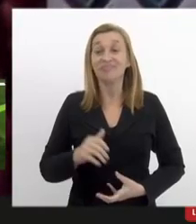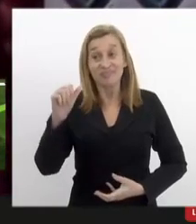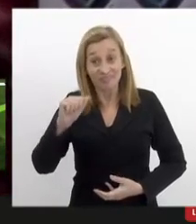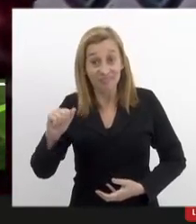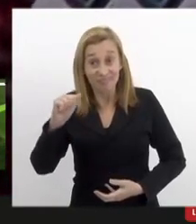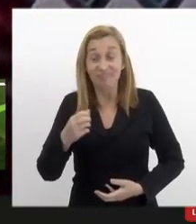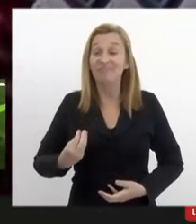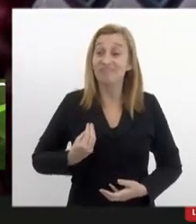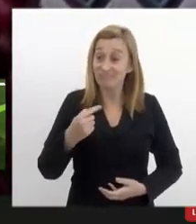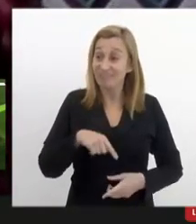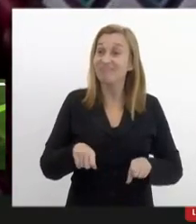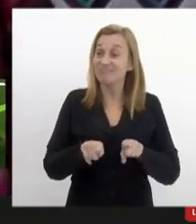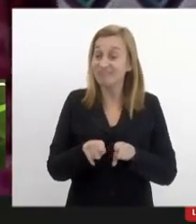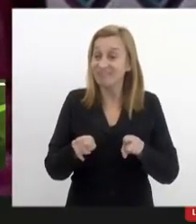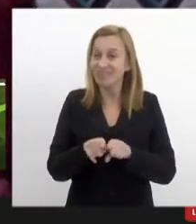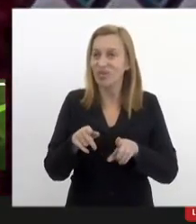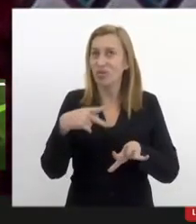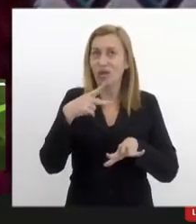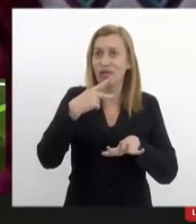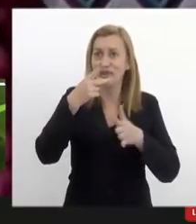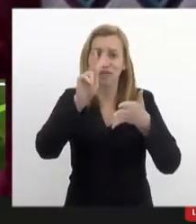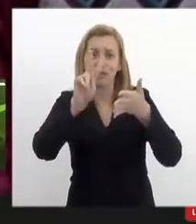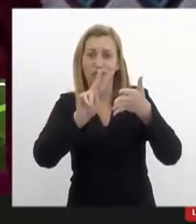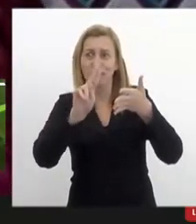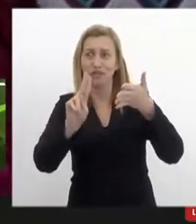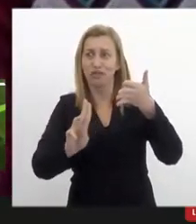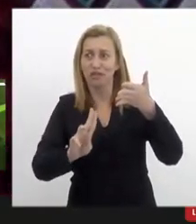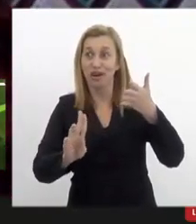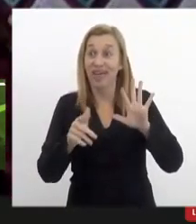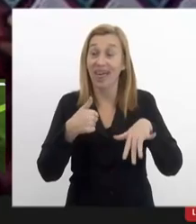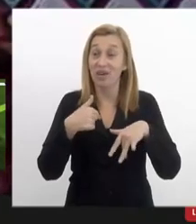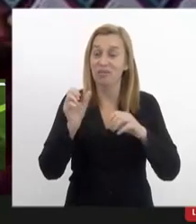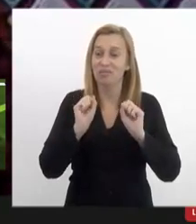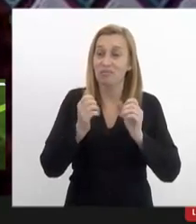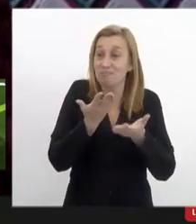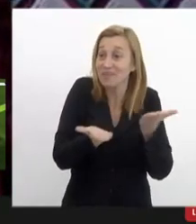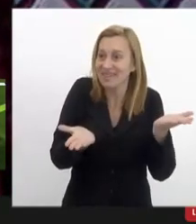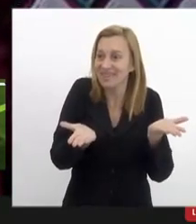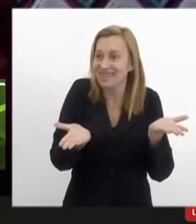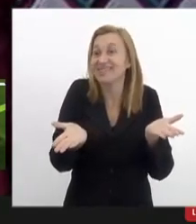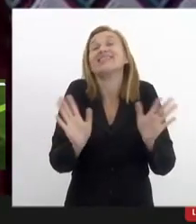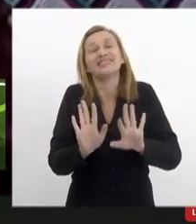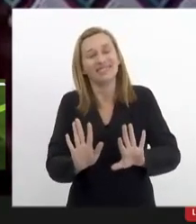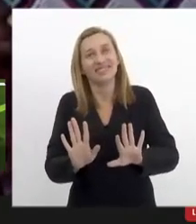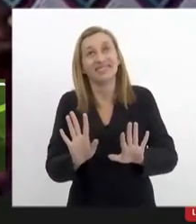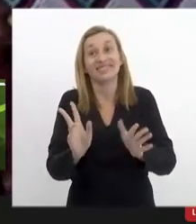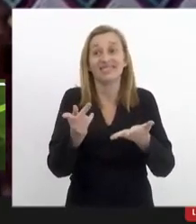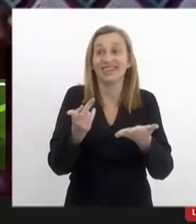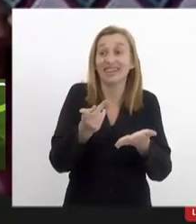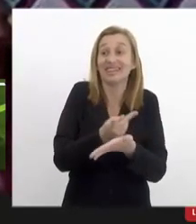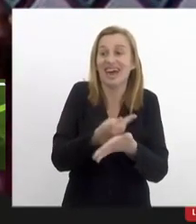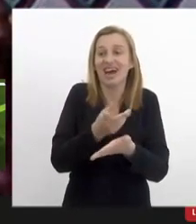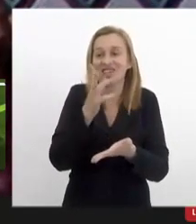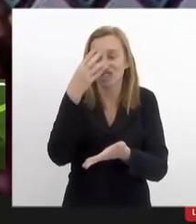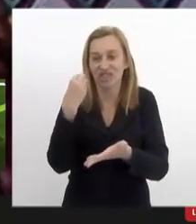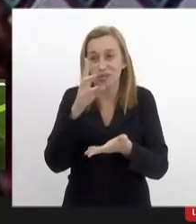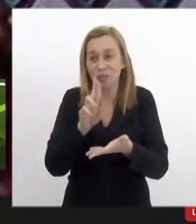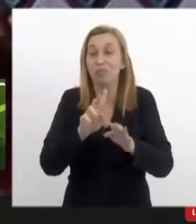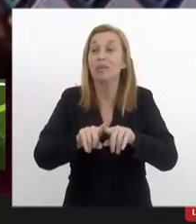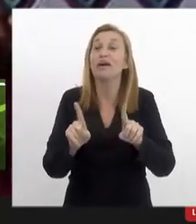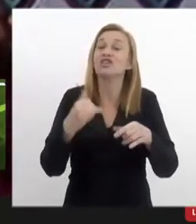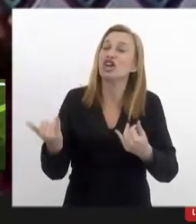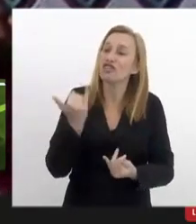assessorias aqui também. Eu não vou ficar falando muito nome, senão daqui a pouco a gente peca, né? Erra nesse sentido. Mas eu quero ressaltar